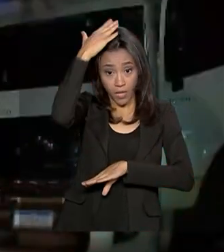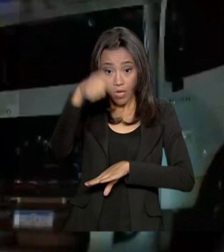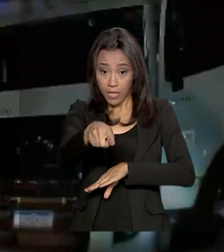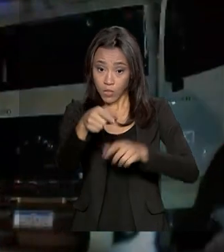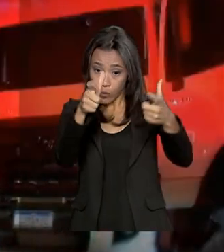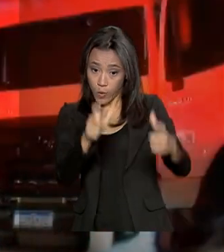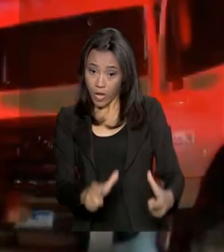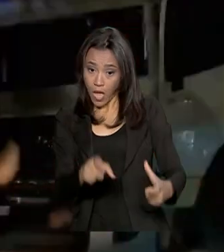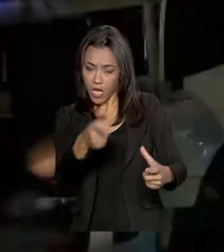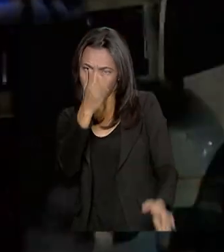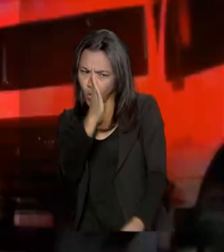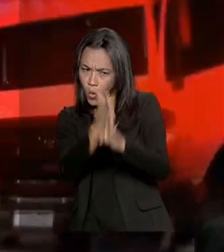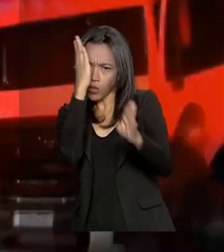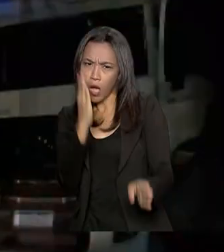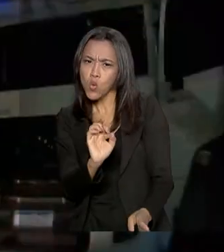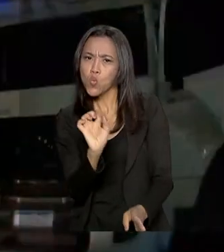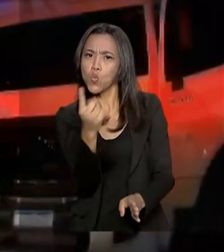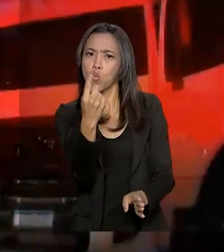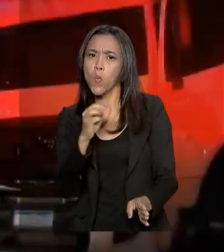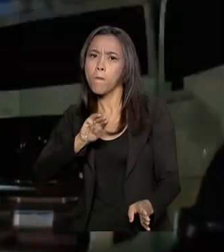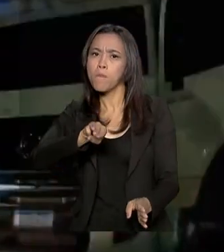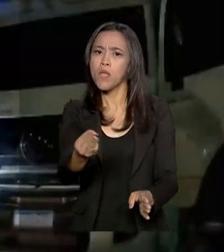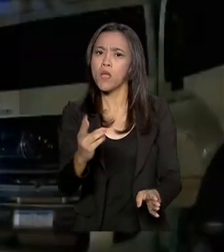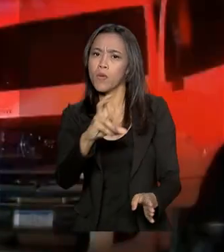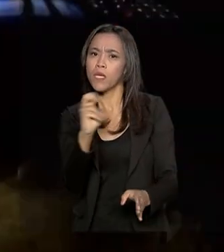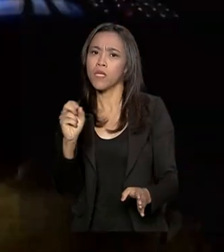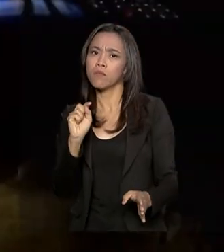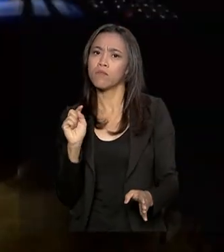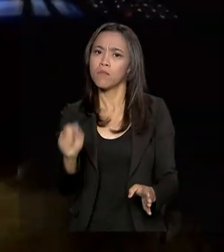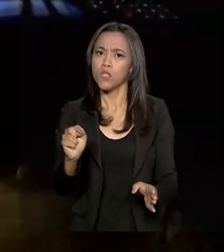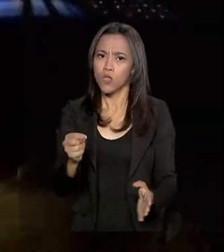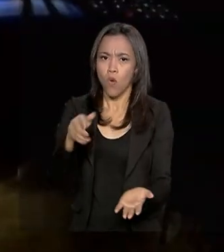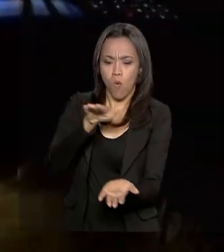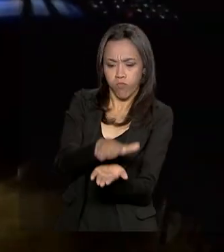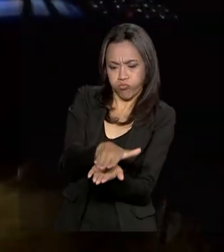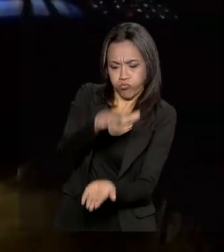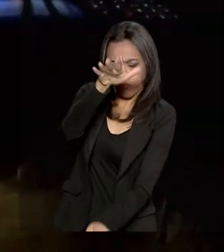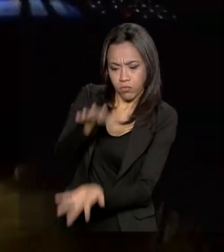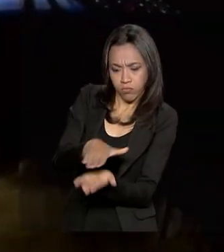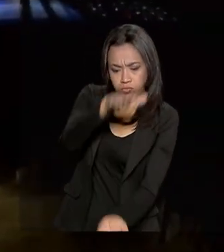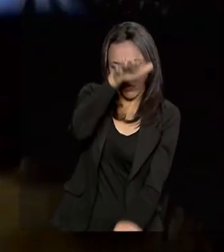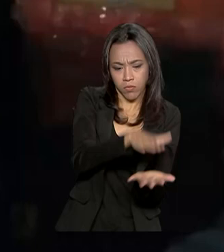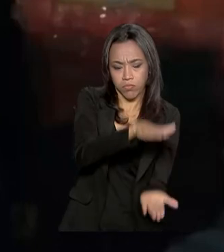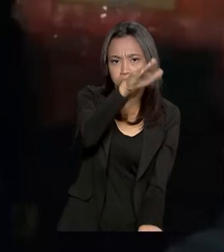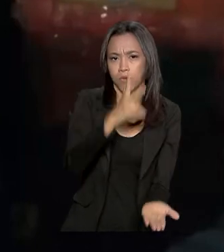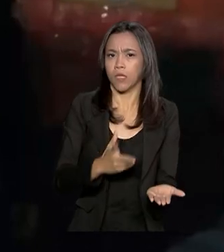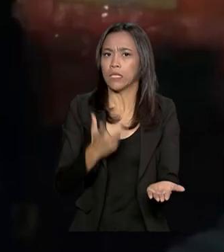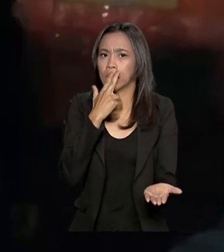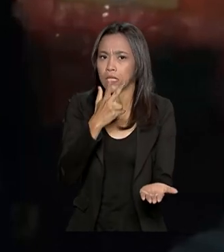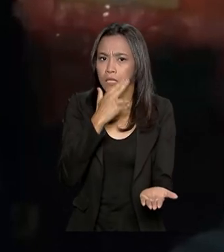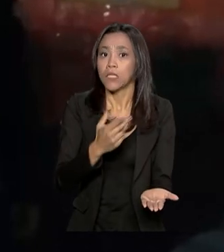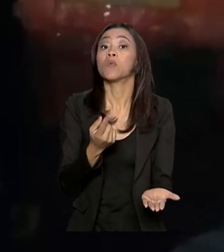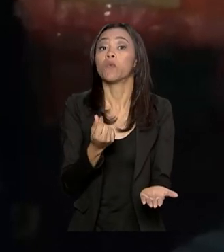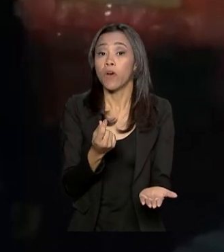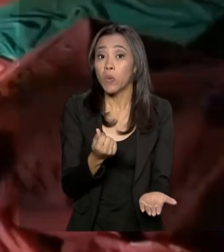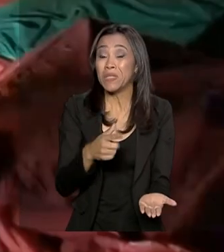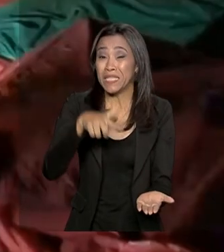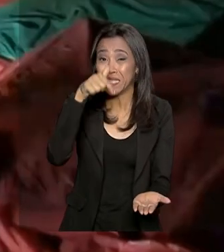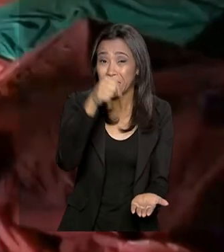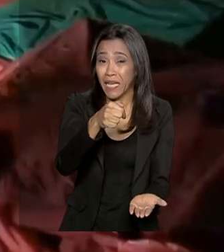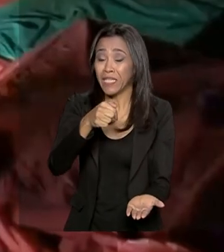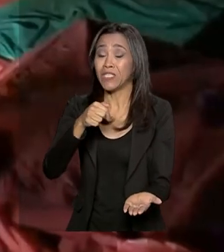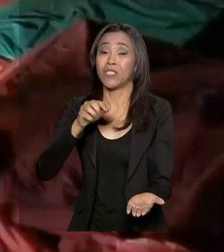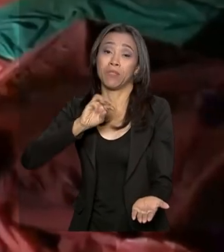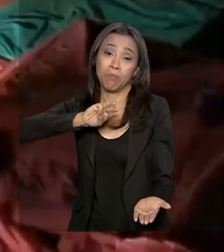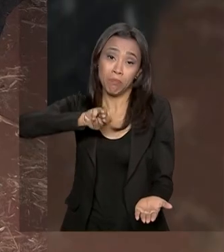descobriram cerca de um milhão e meio de maços de cigarro com valor de mercado estimado em pelo menos sete milhões e meio de